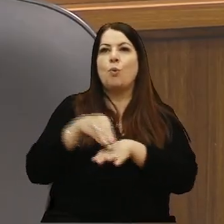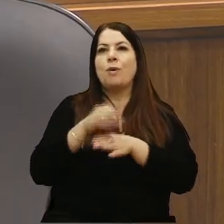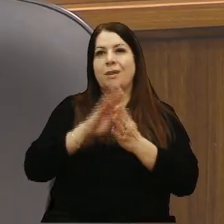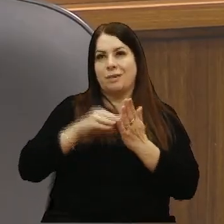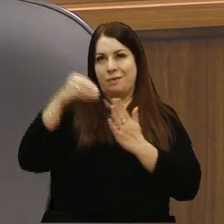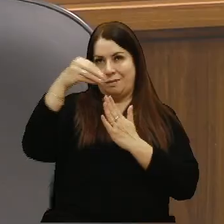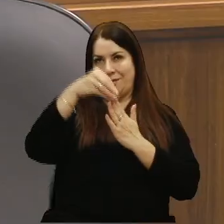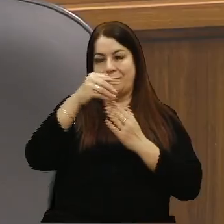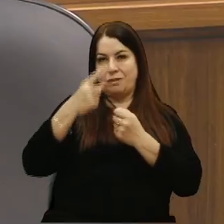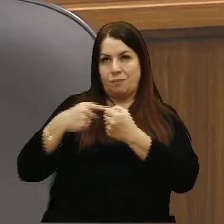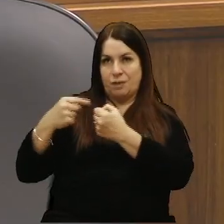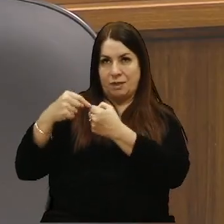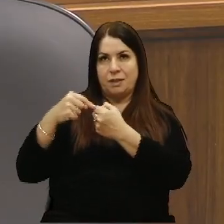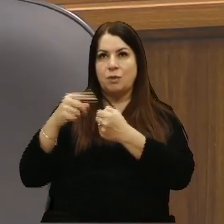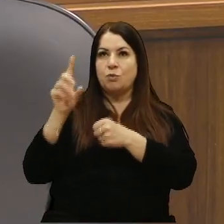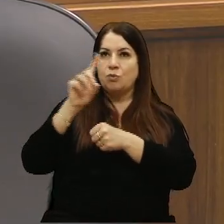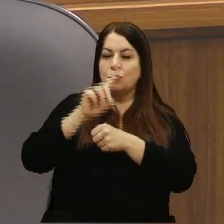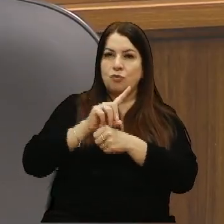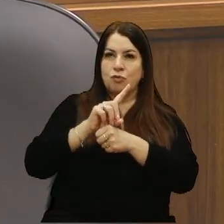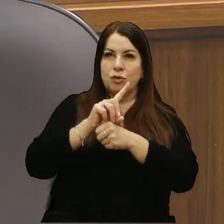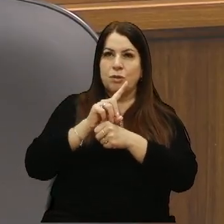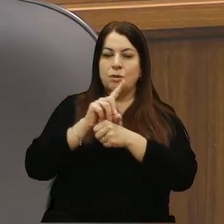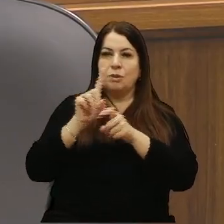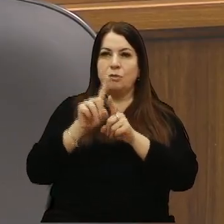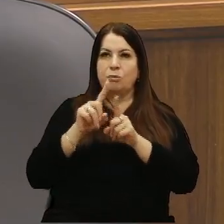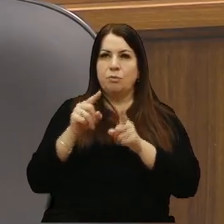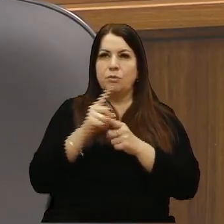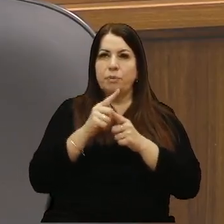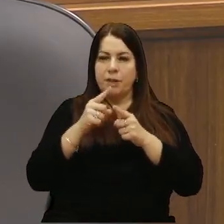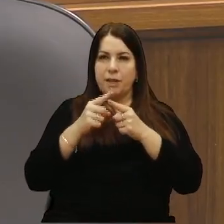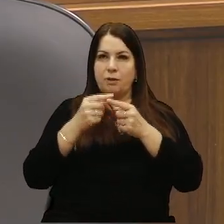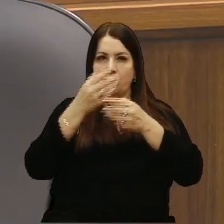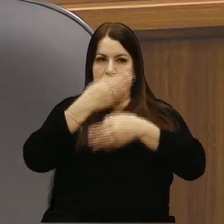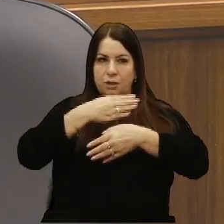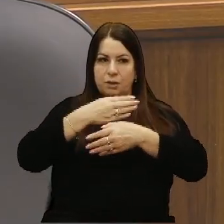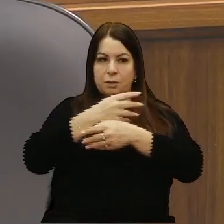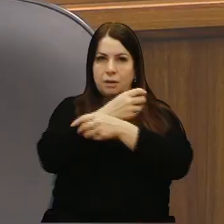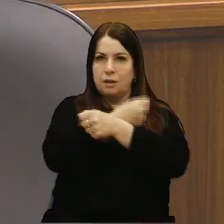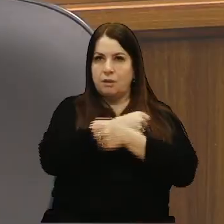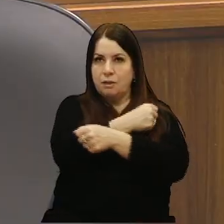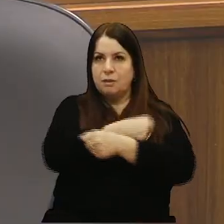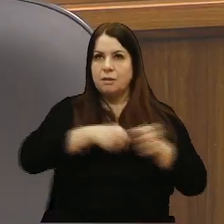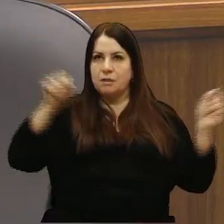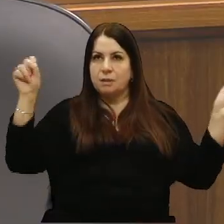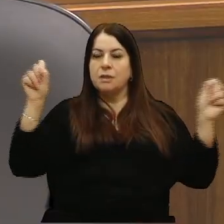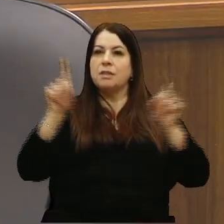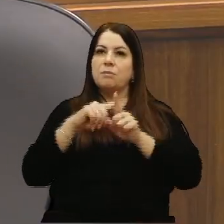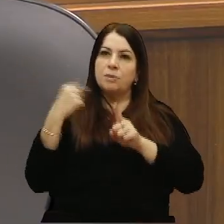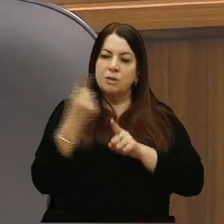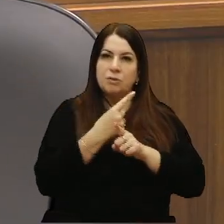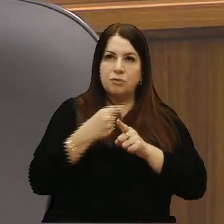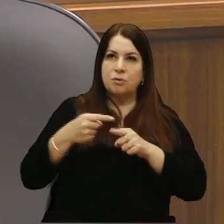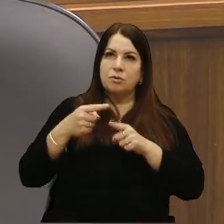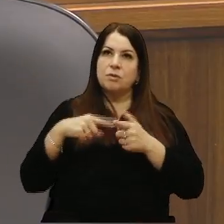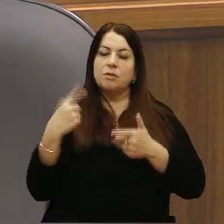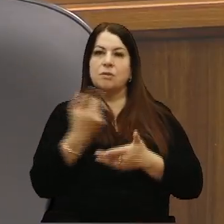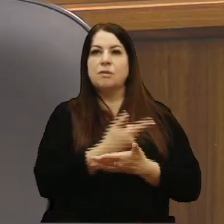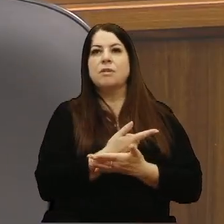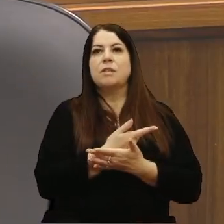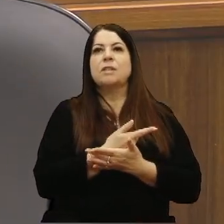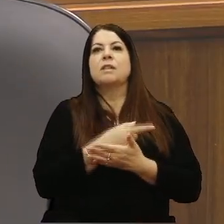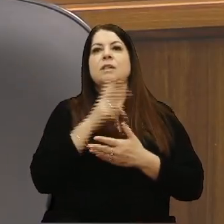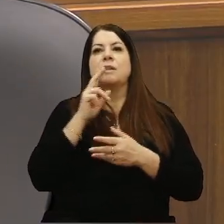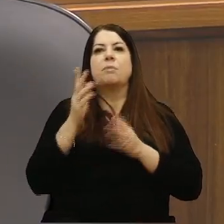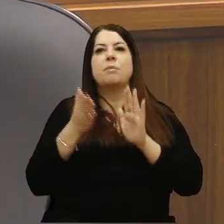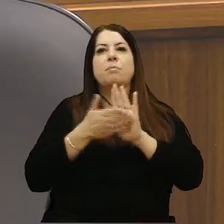oficial do município o Dia de Ogum, a gente está falando também da garantia de estruturas para que a gente possa pautar